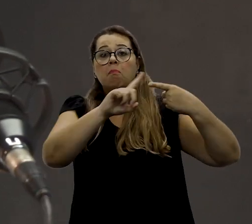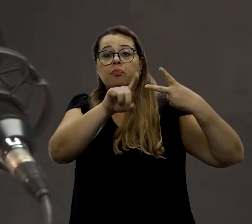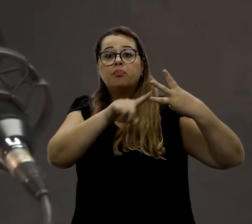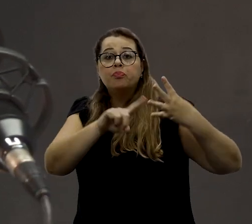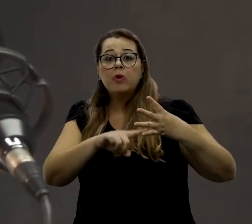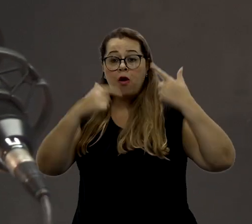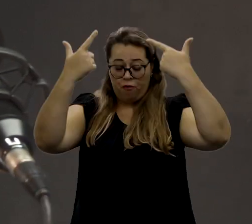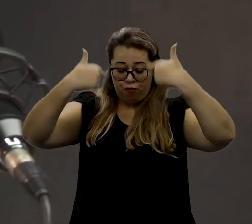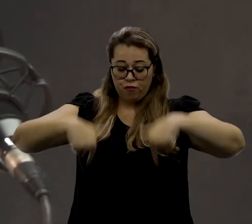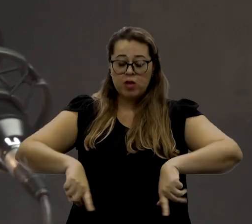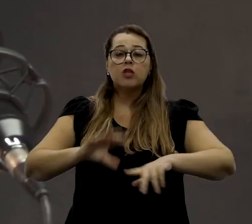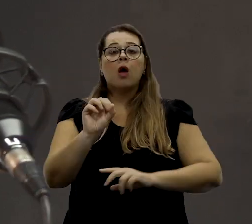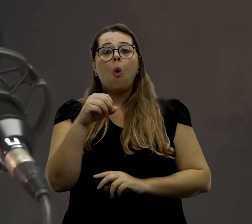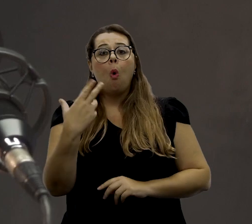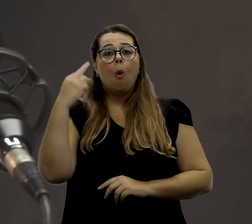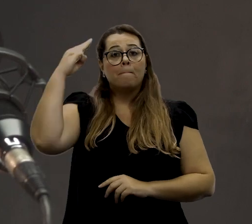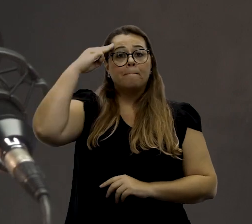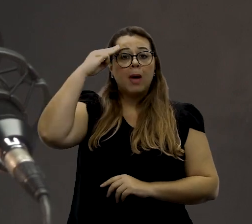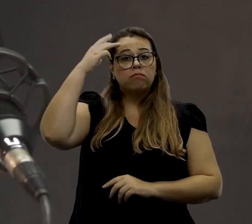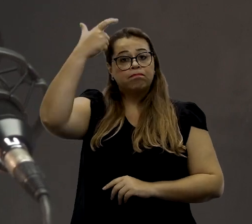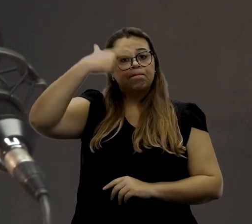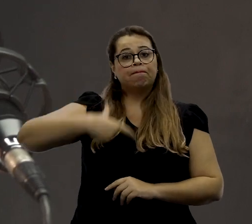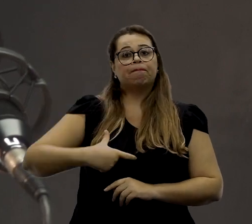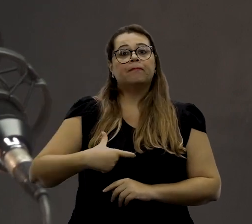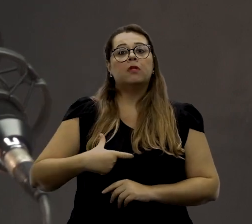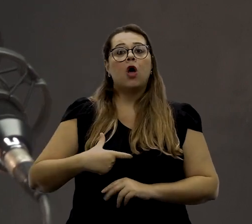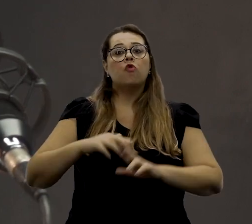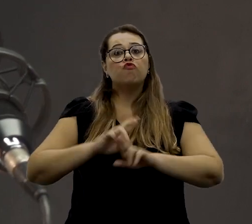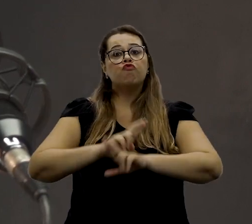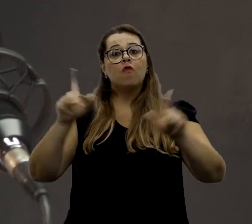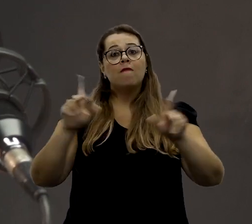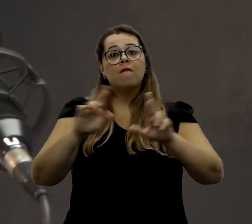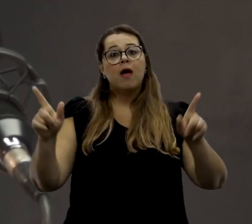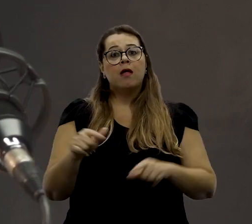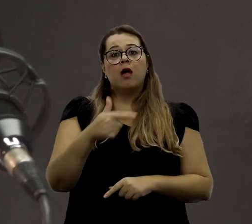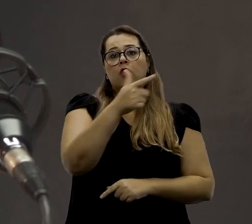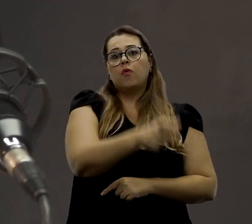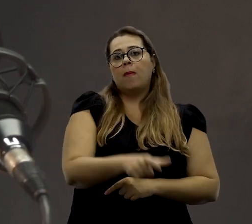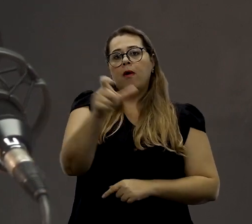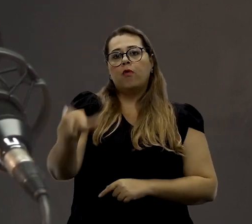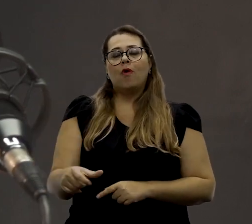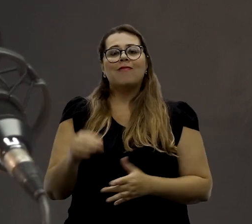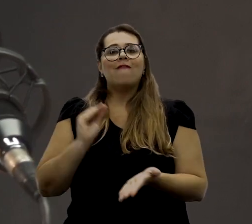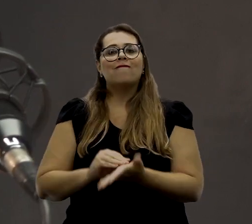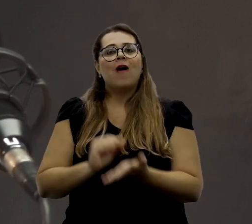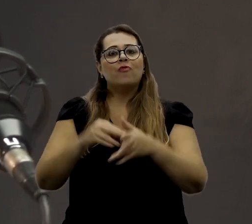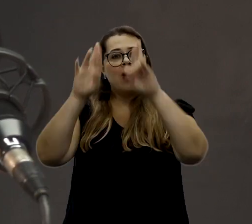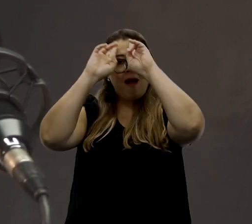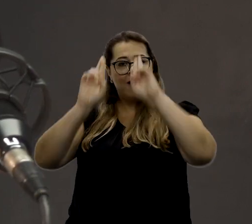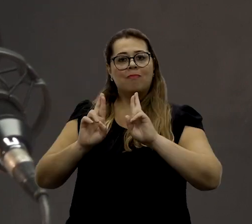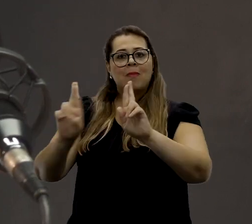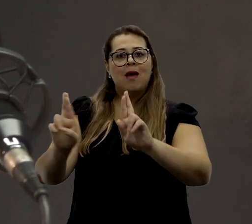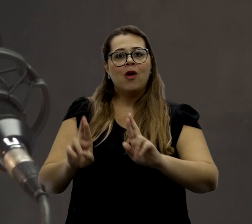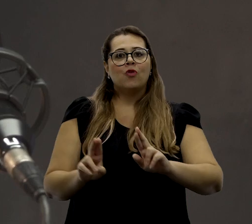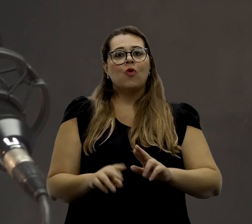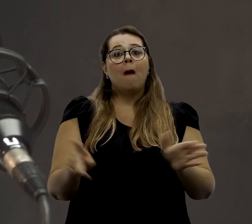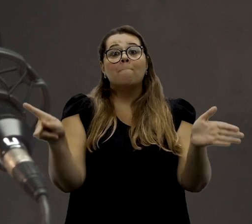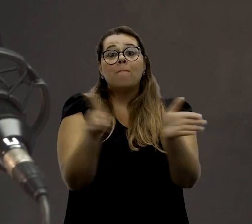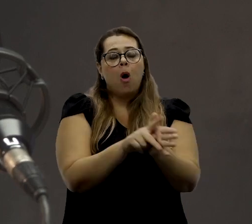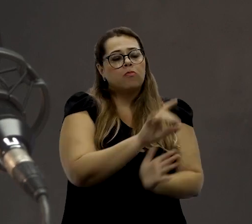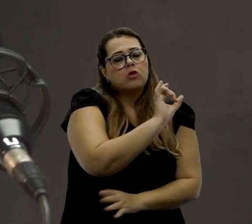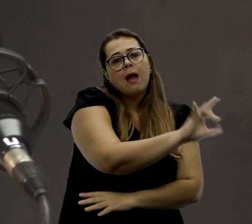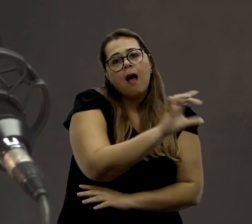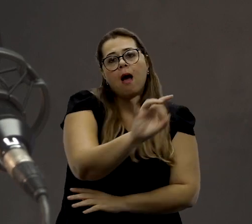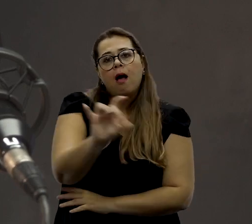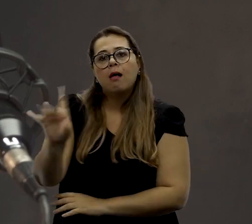né, física ou psíquica diferente da dele, né? Então, não respeitar a subjetividade de cada sujeito,